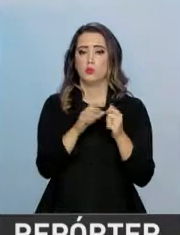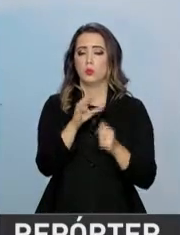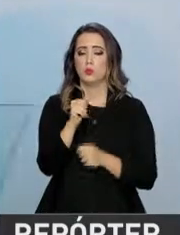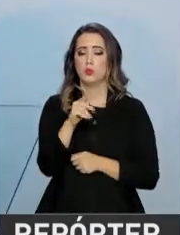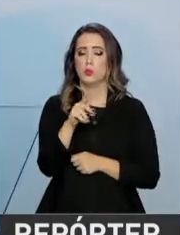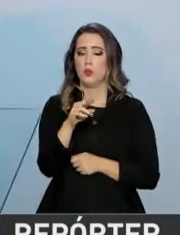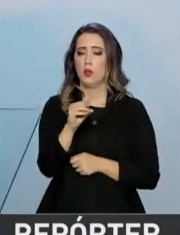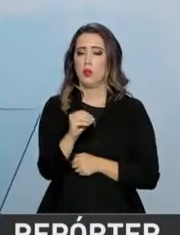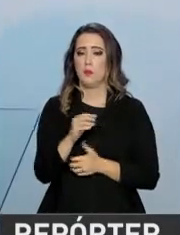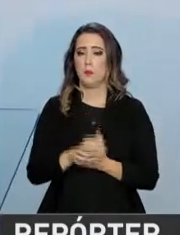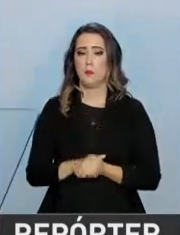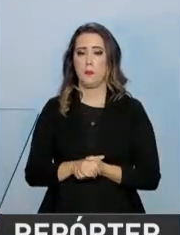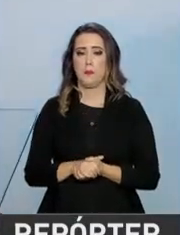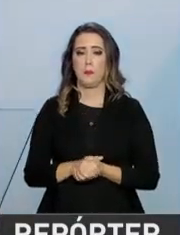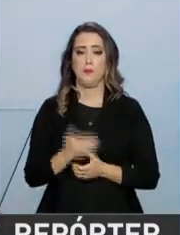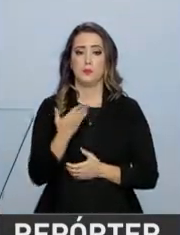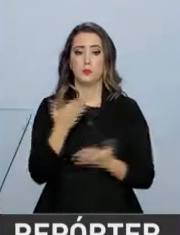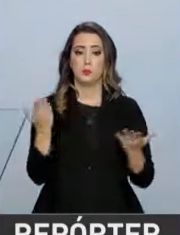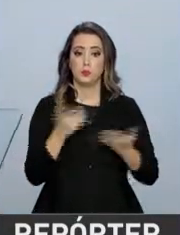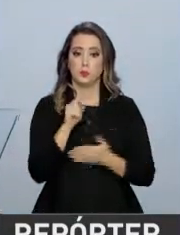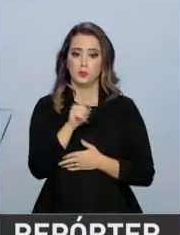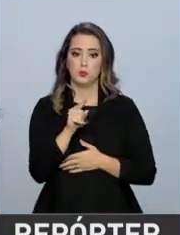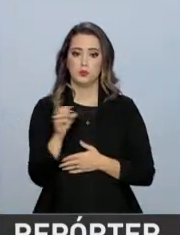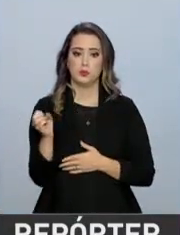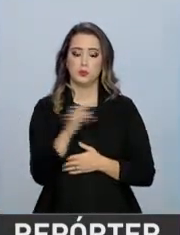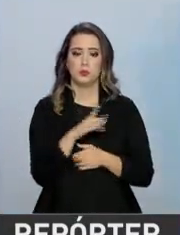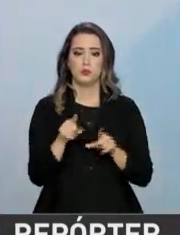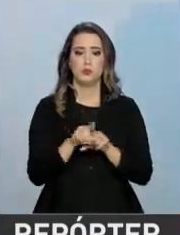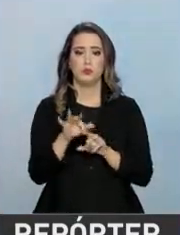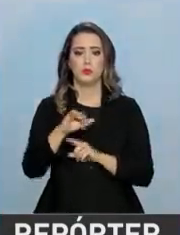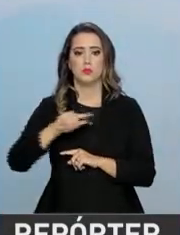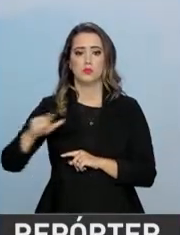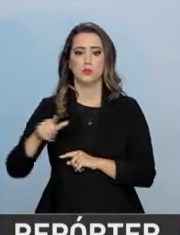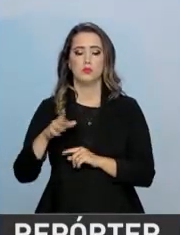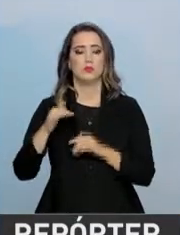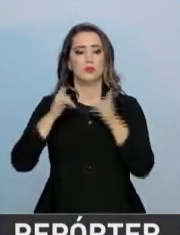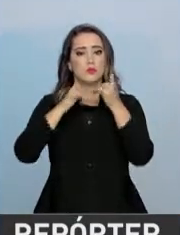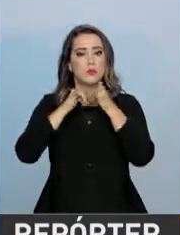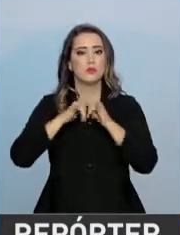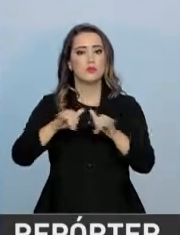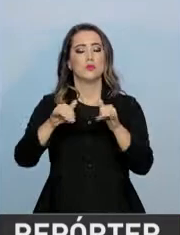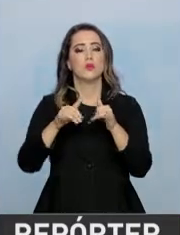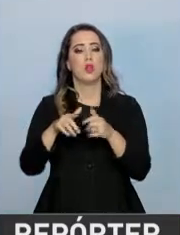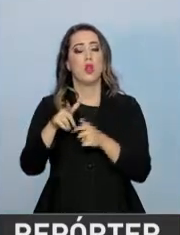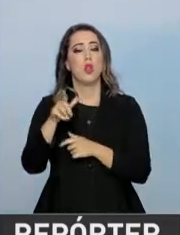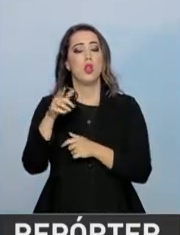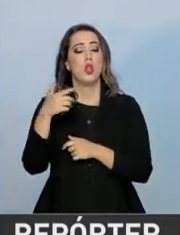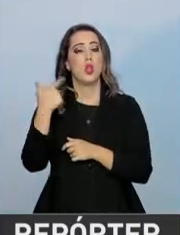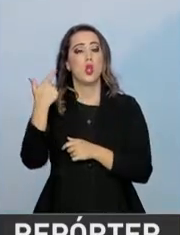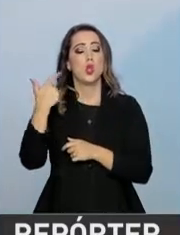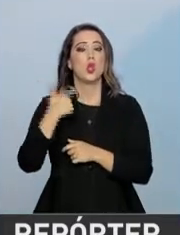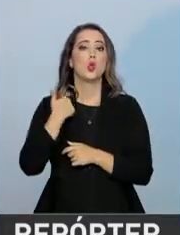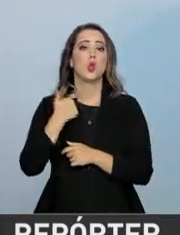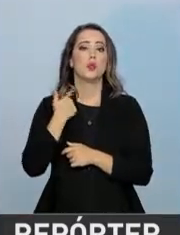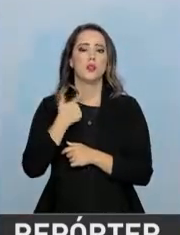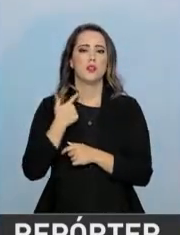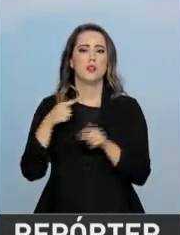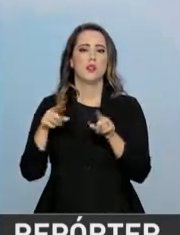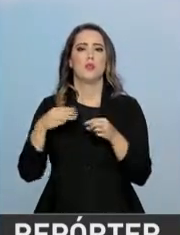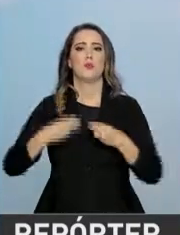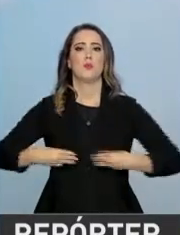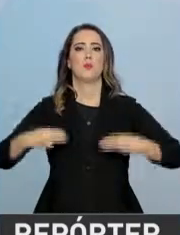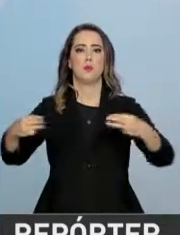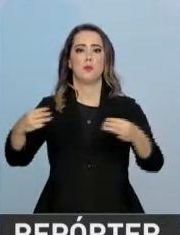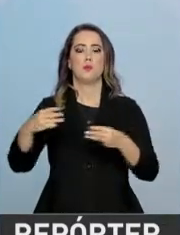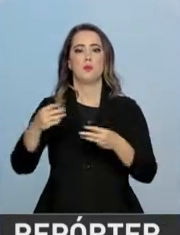mansueto de almeida é o atual secretário de acompanhamento fiscal energia e loteria do ministério da fazenda formado em economia